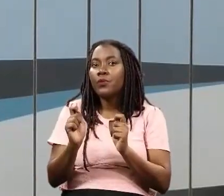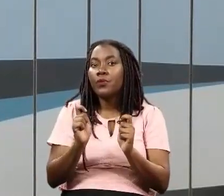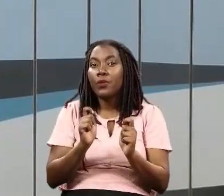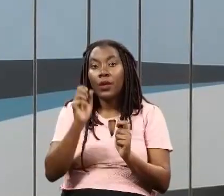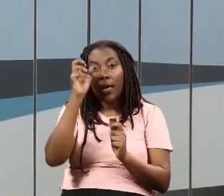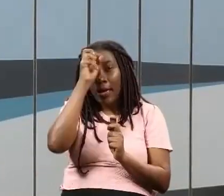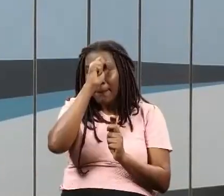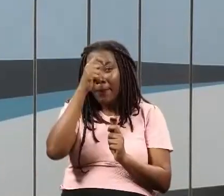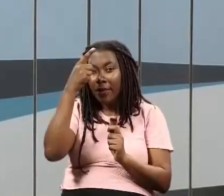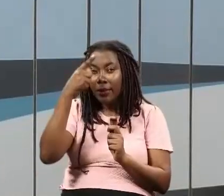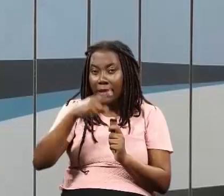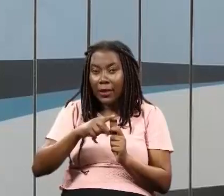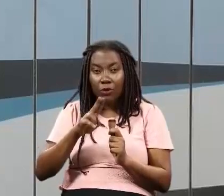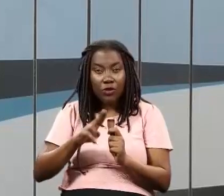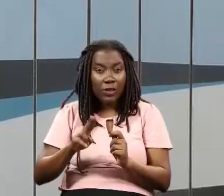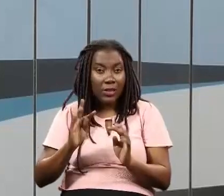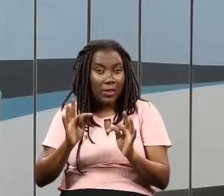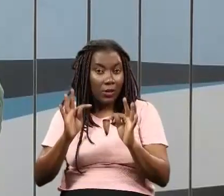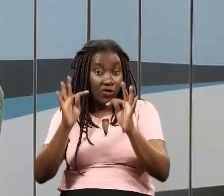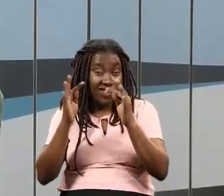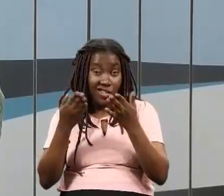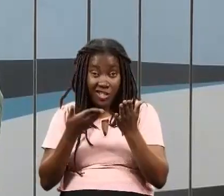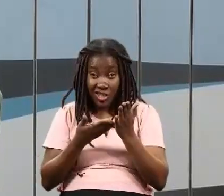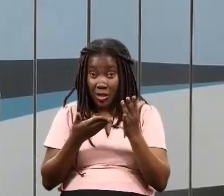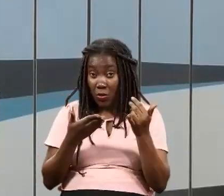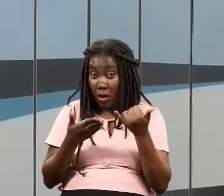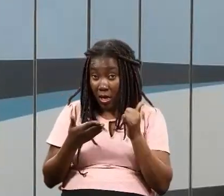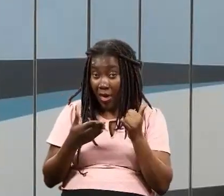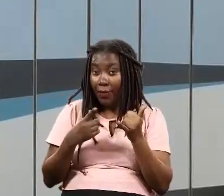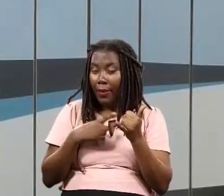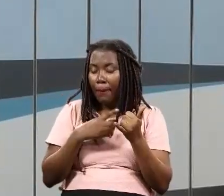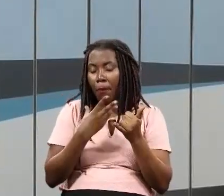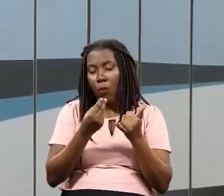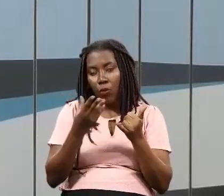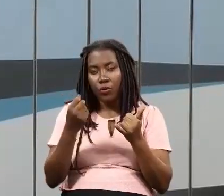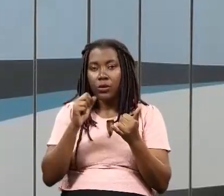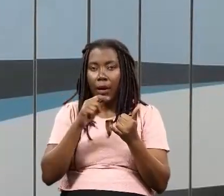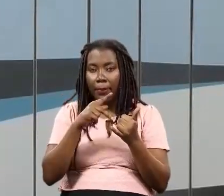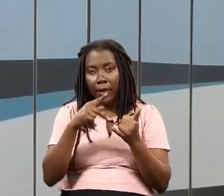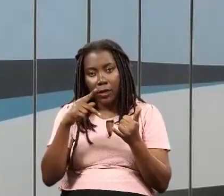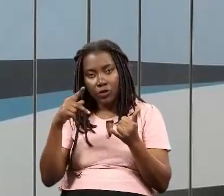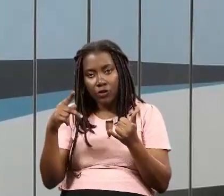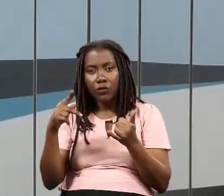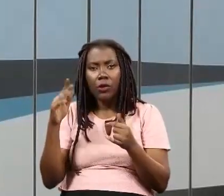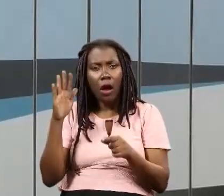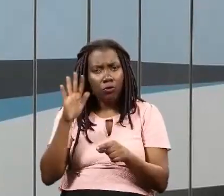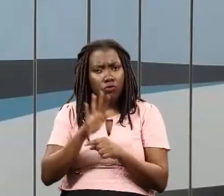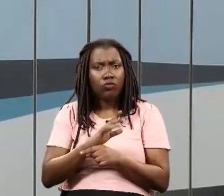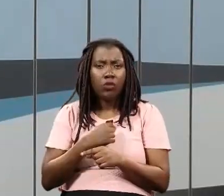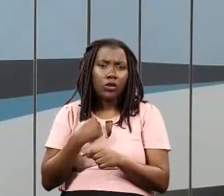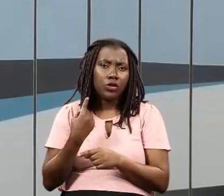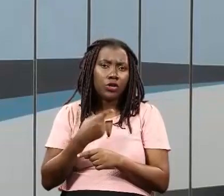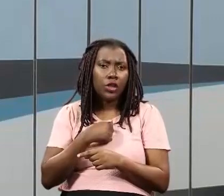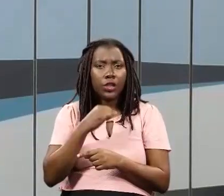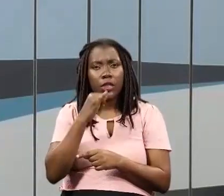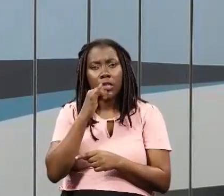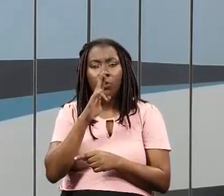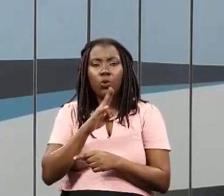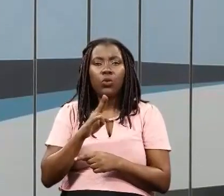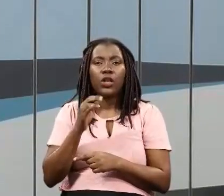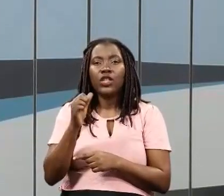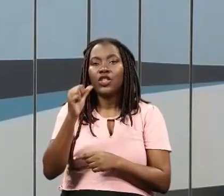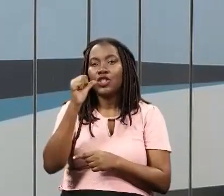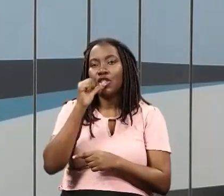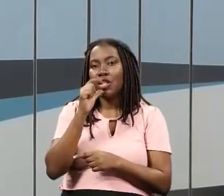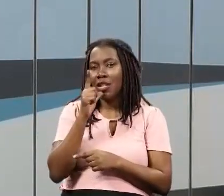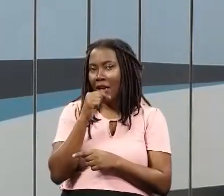reaprender a utilizar a tecnologia, o celular. Tem muitos aplicativos que ajudam a gente, por exemplo, para ingerir água. Já viu